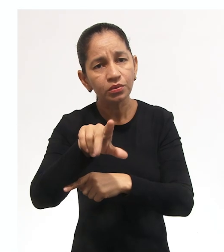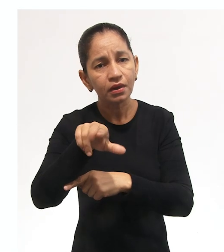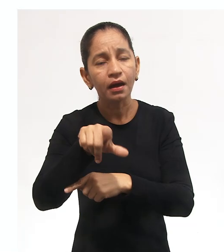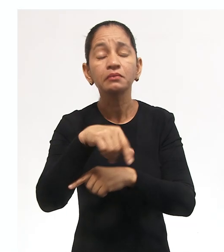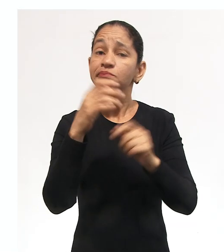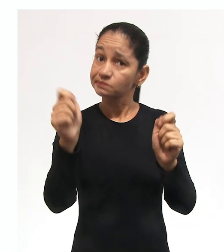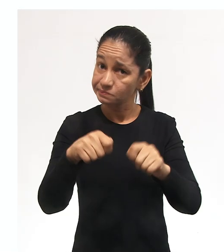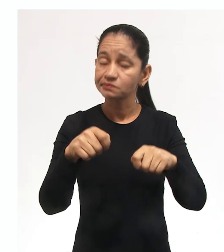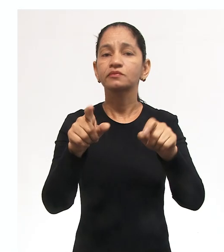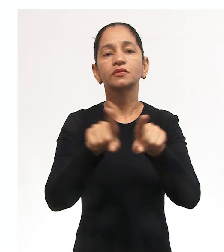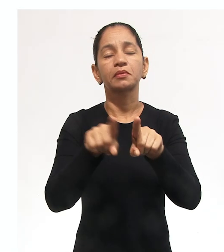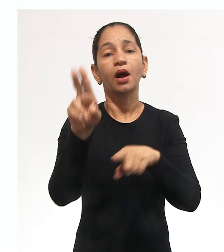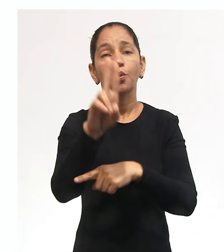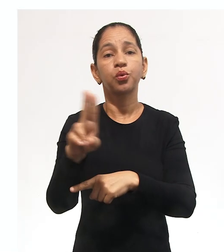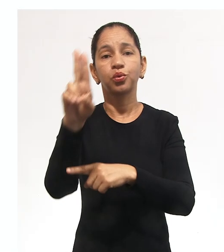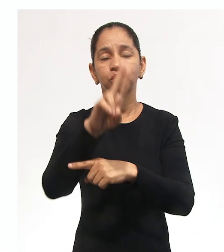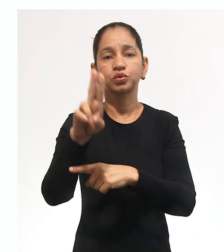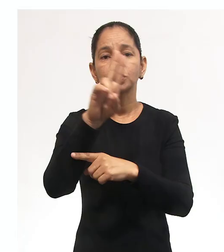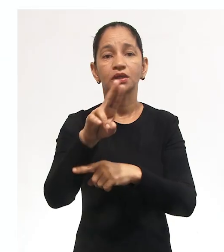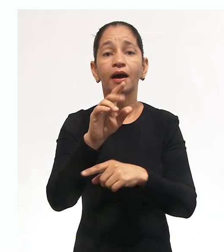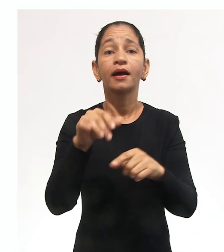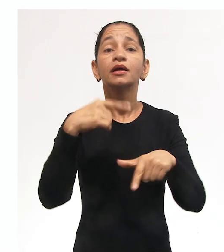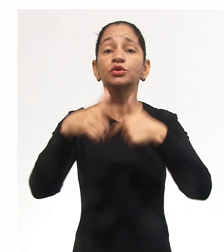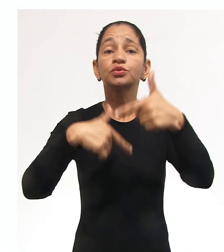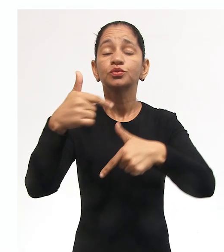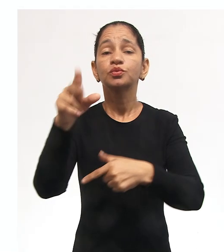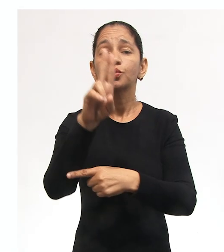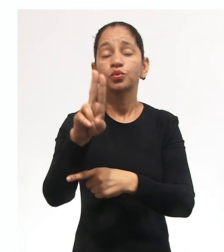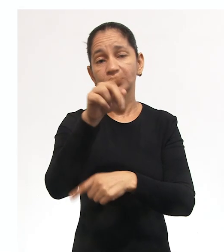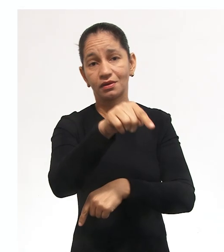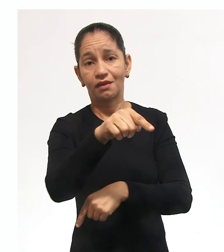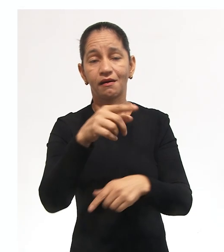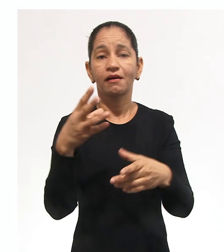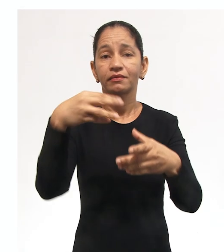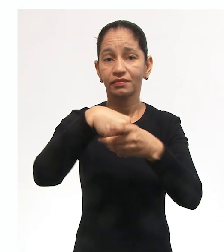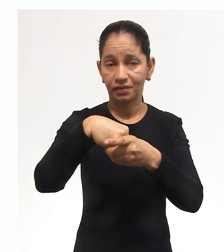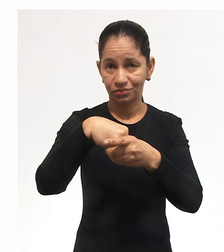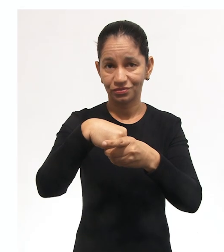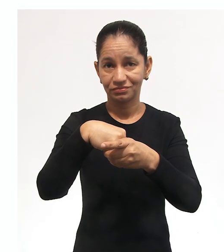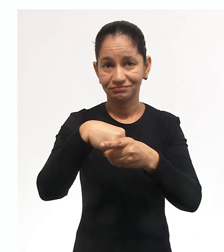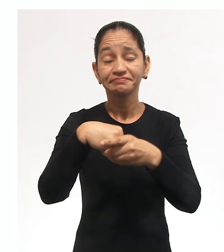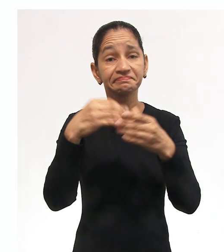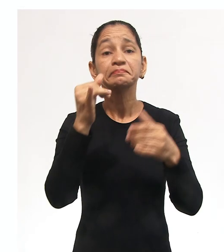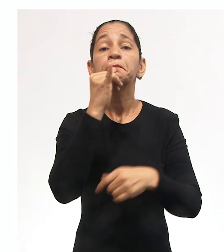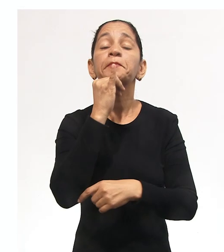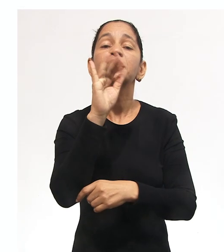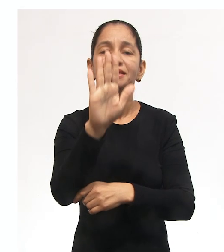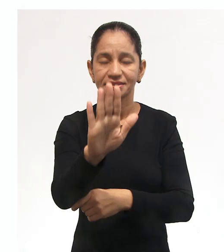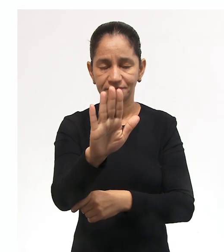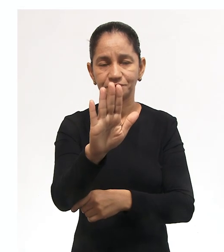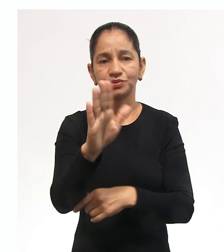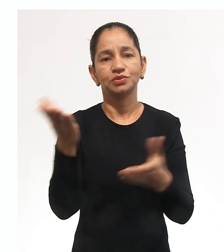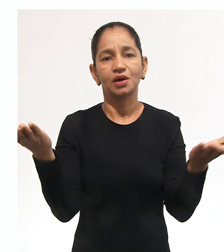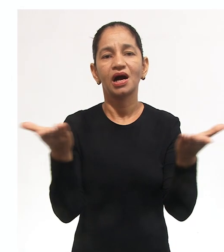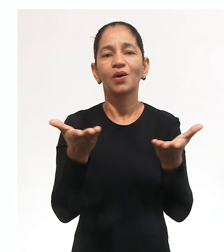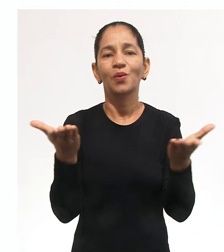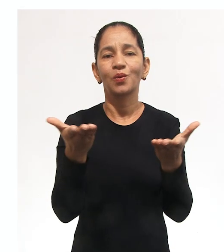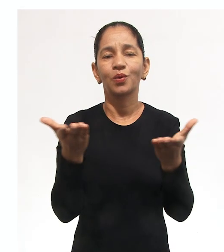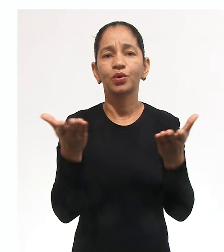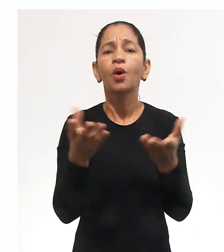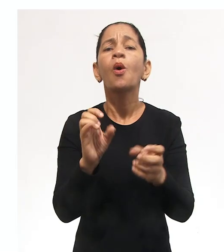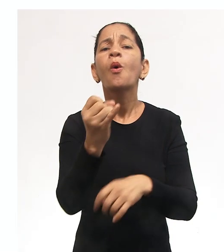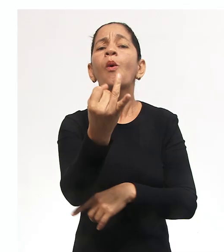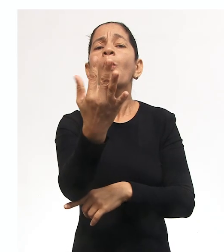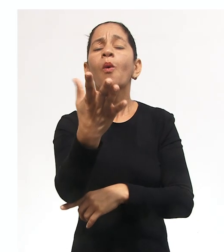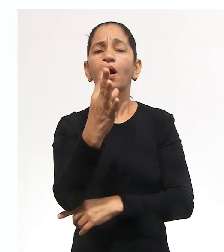envolvidos e capacidade de execução da empresa em relação a isso, ok? Por exemplo, né?